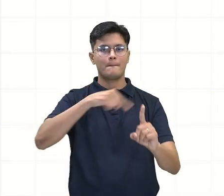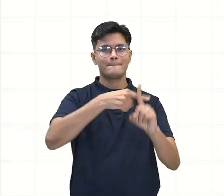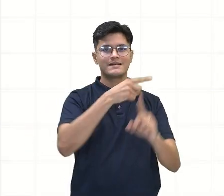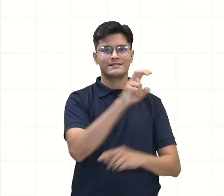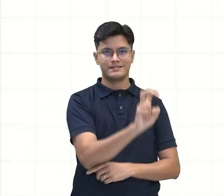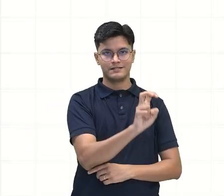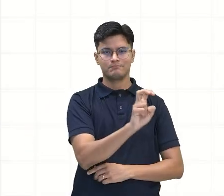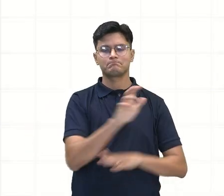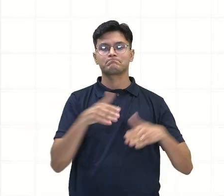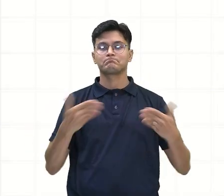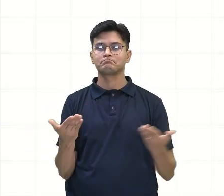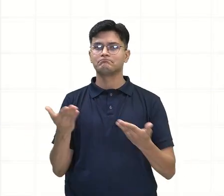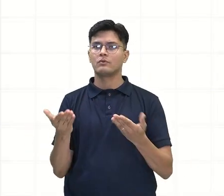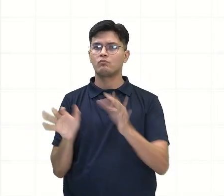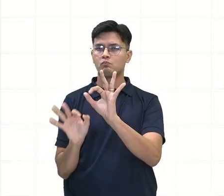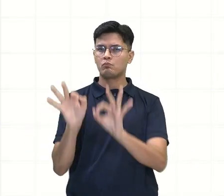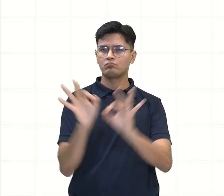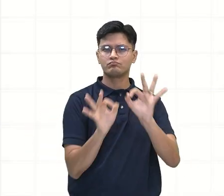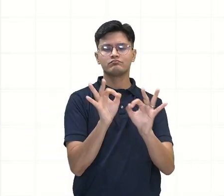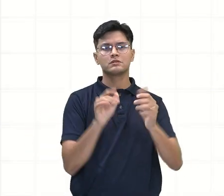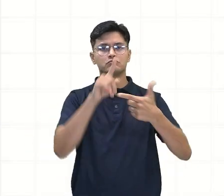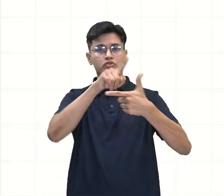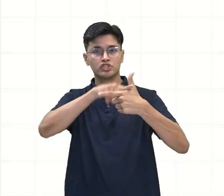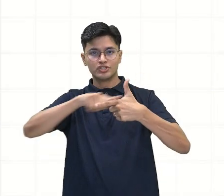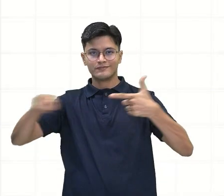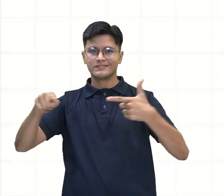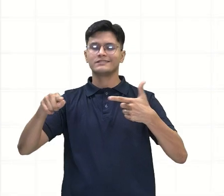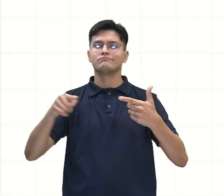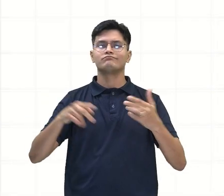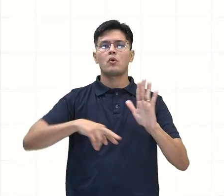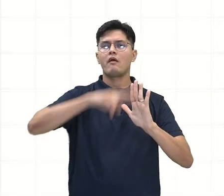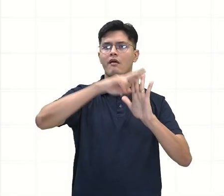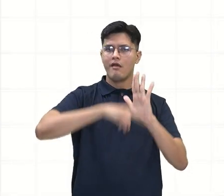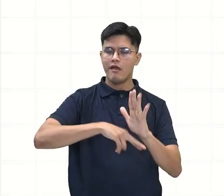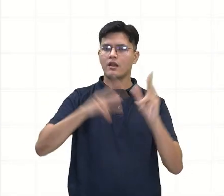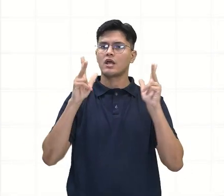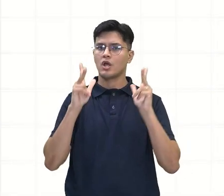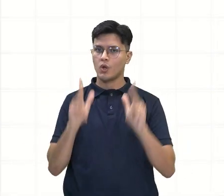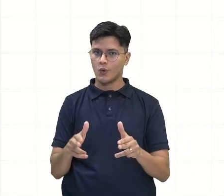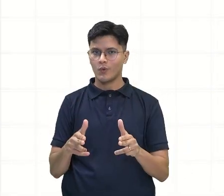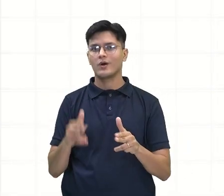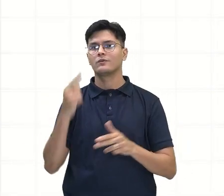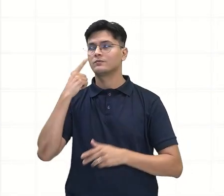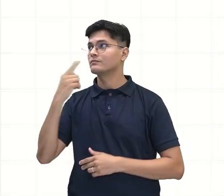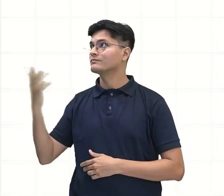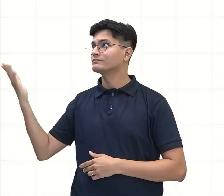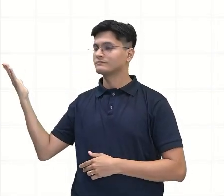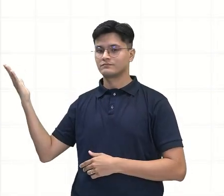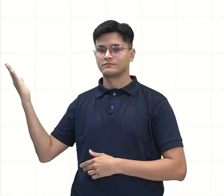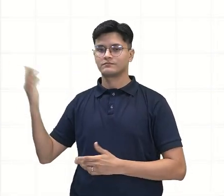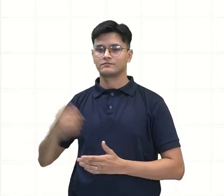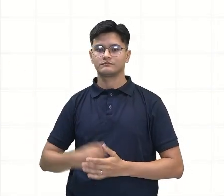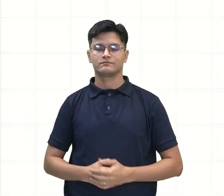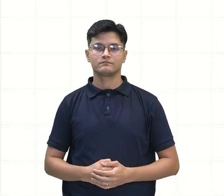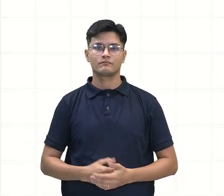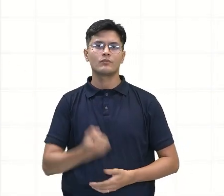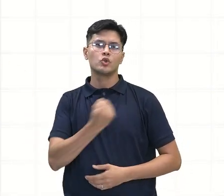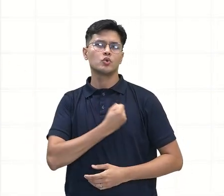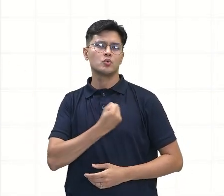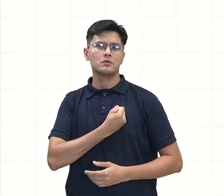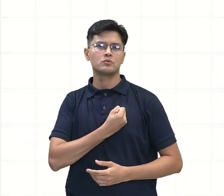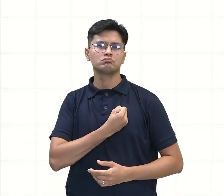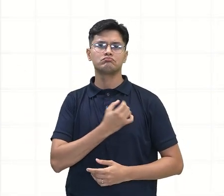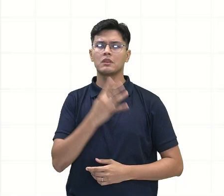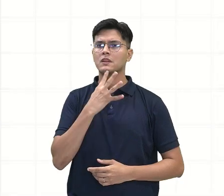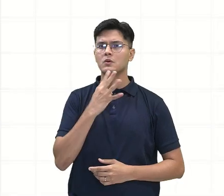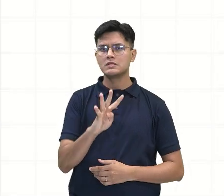divisão, novamente, segue aquela regrinha. Qual é o número que eu multiplico por 5 que dá 30? Todo mundo já